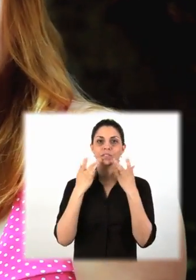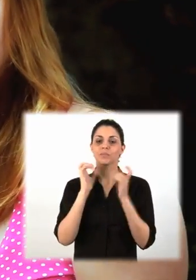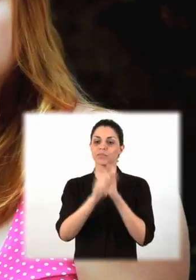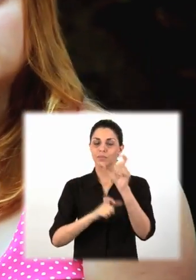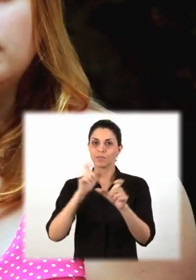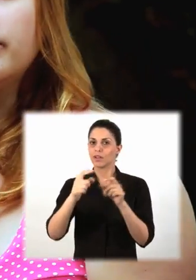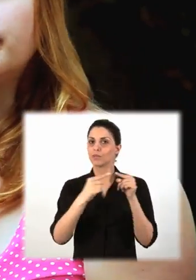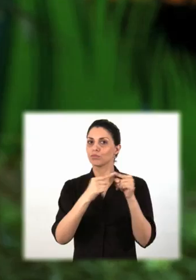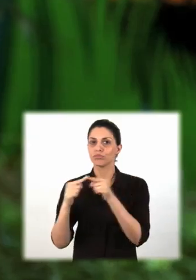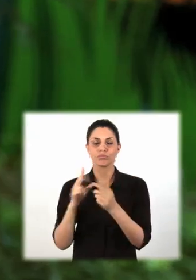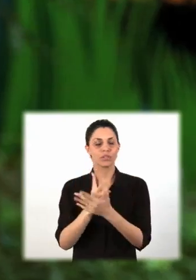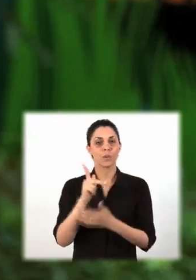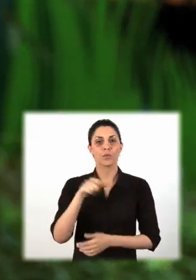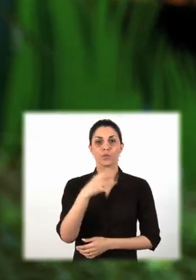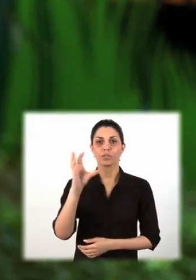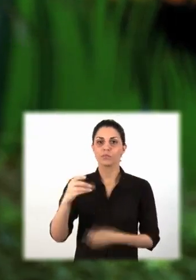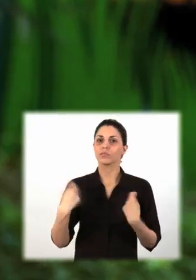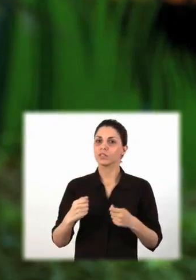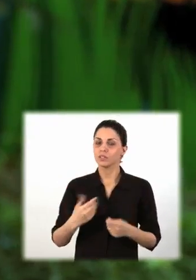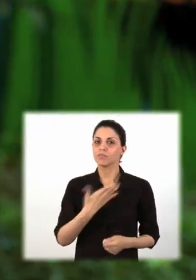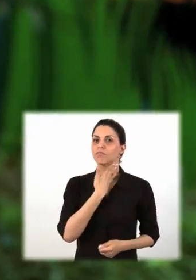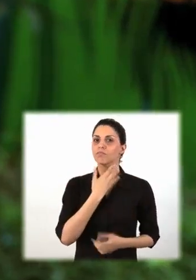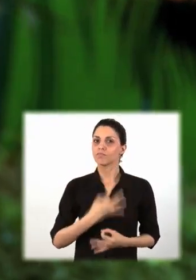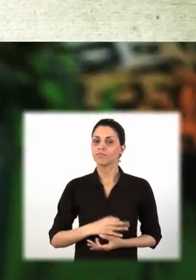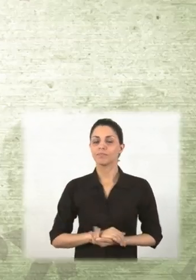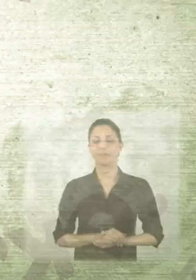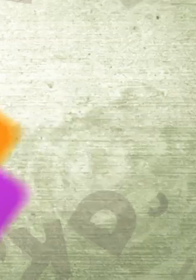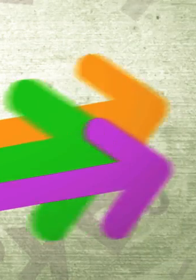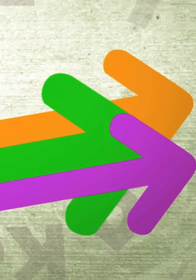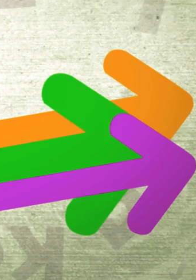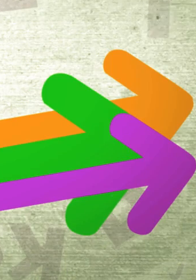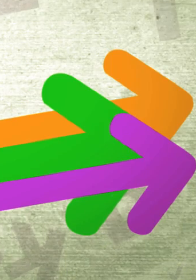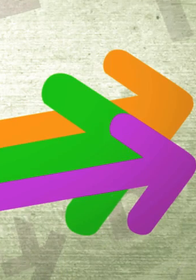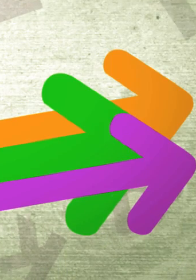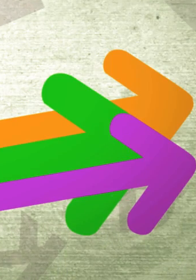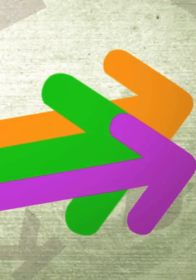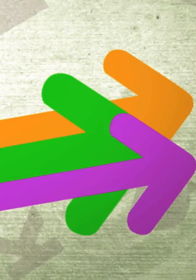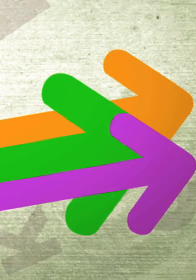com palavras e pontuações que a gente precisa dar, entonações.